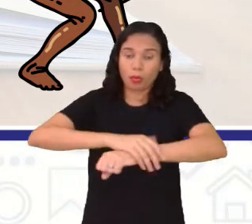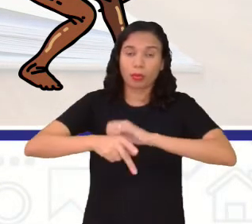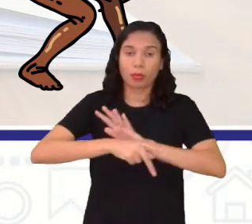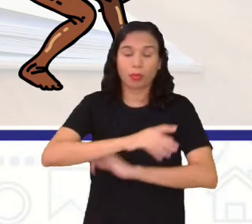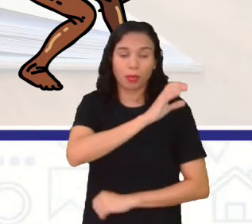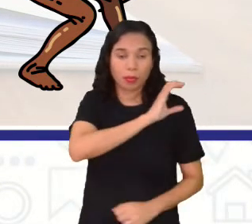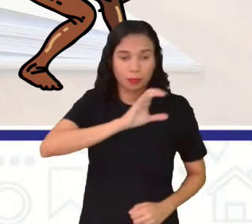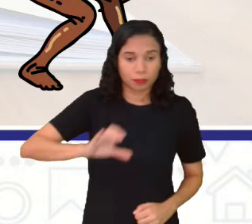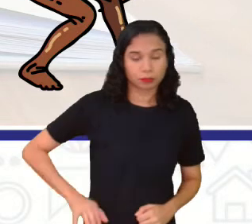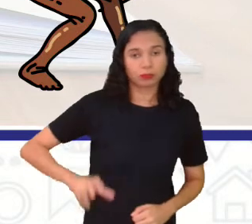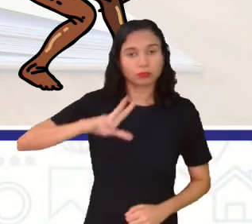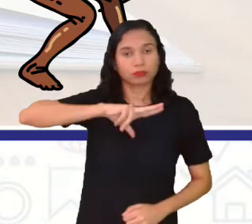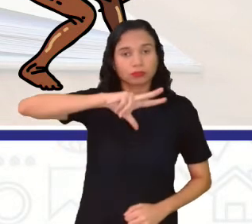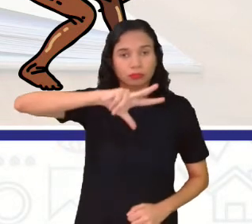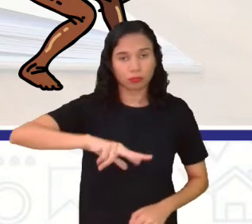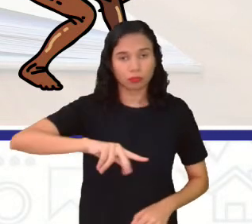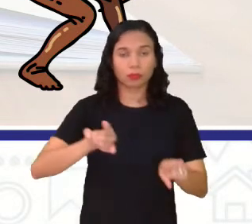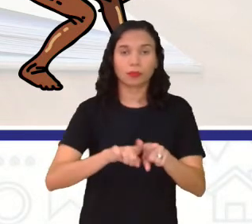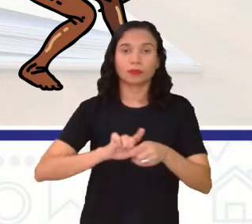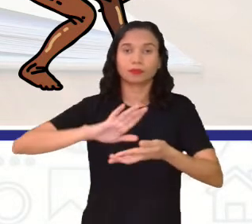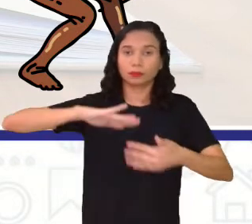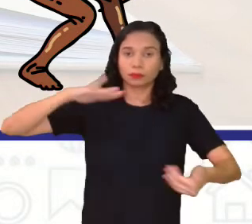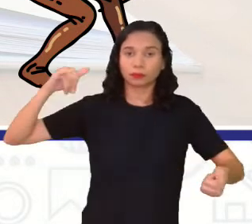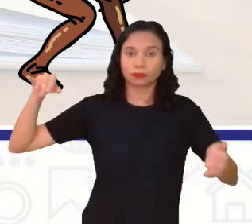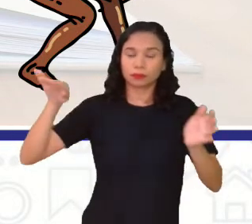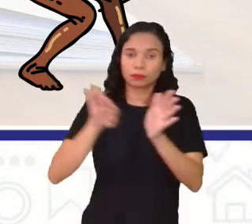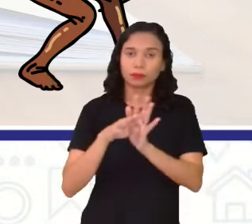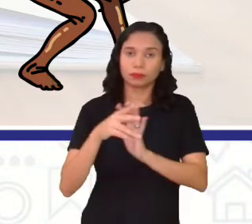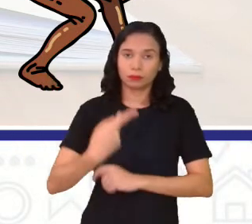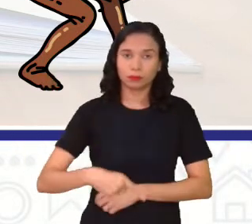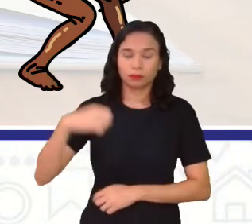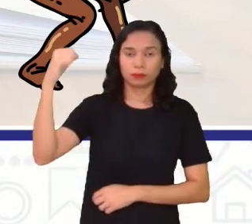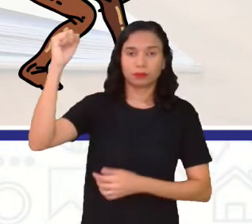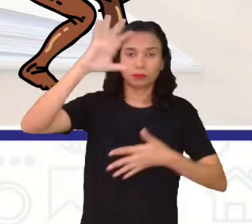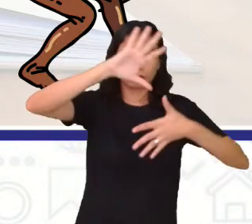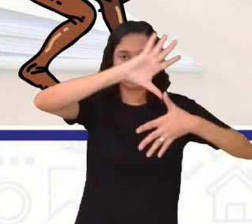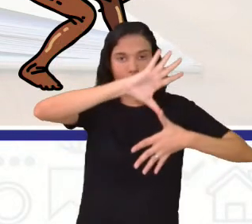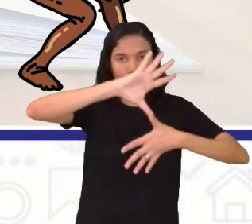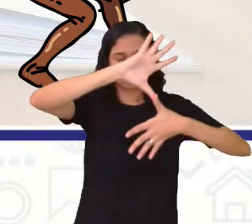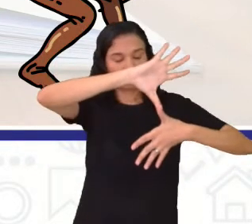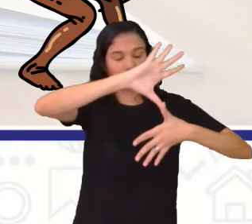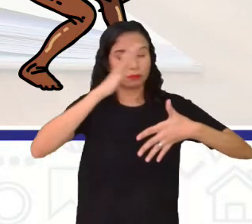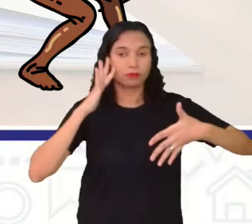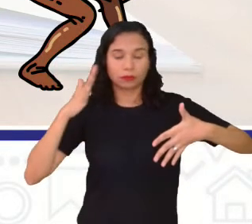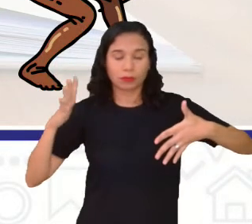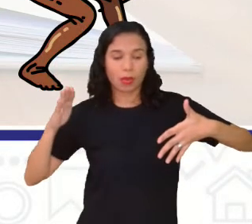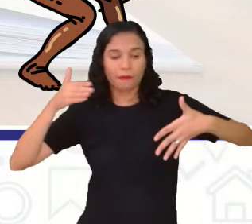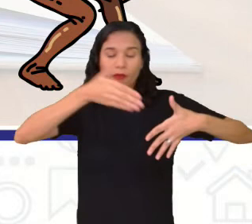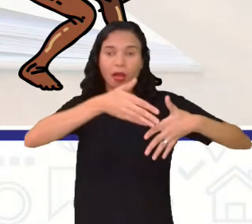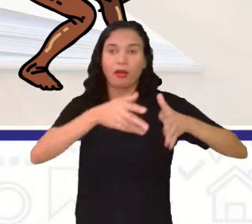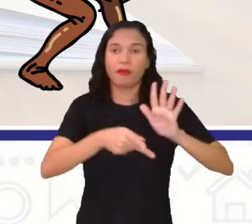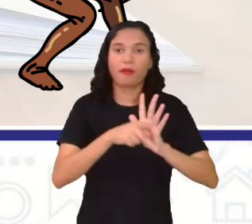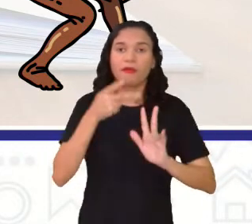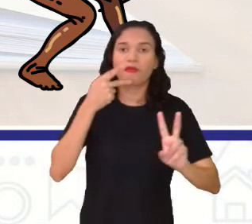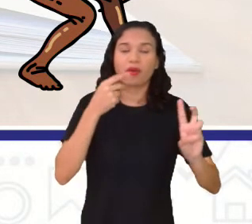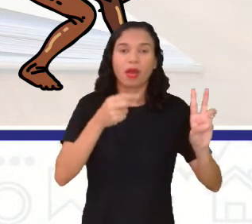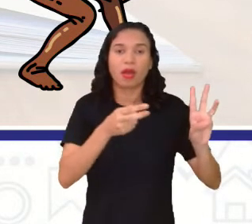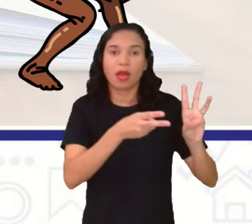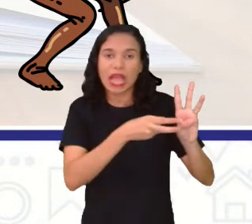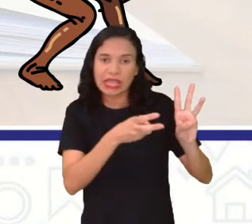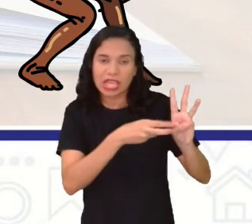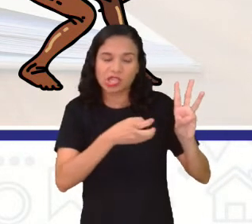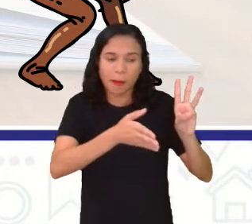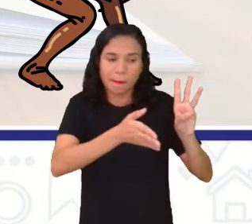cristãos portugueses e espanhóis, quando chegaram aqui na América, né, que consideravam os indígenas americanos